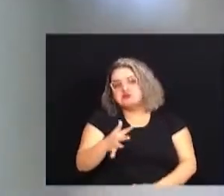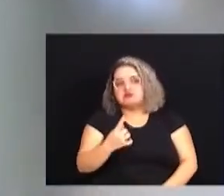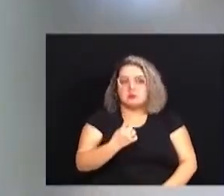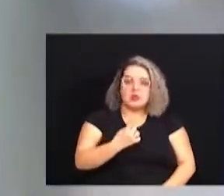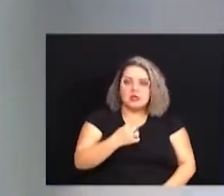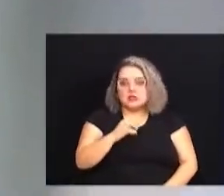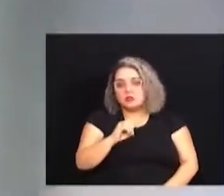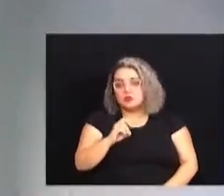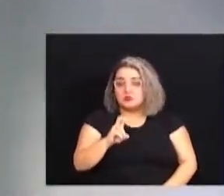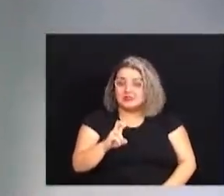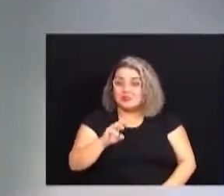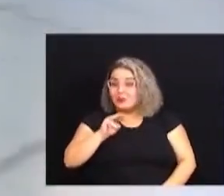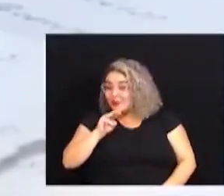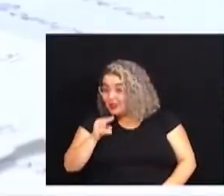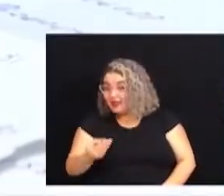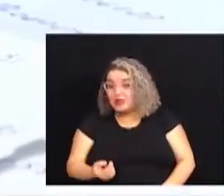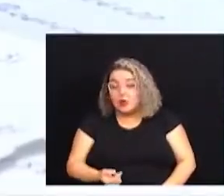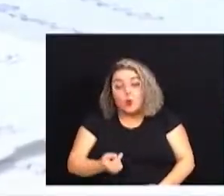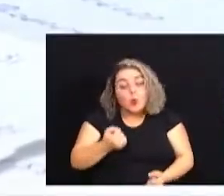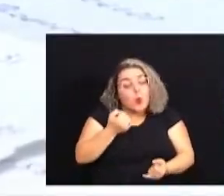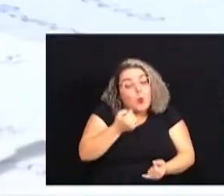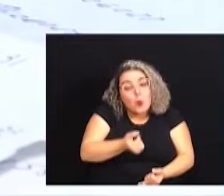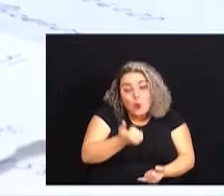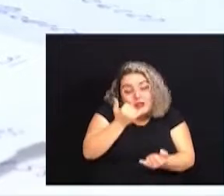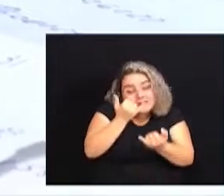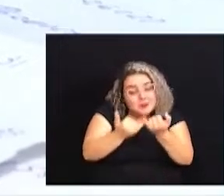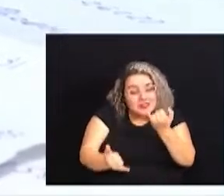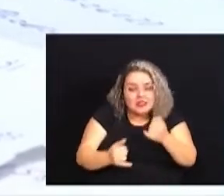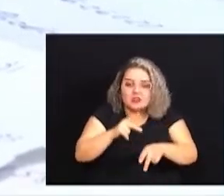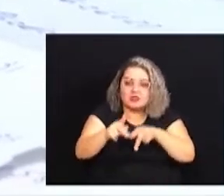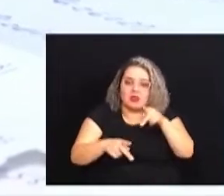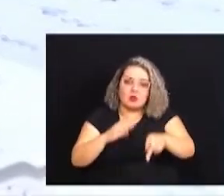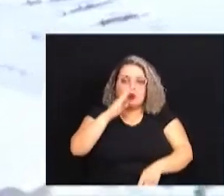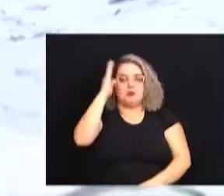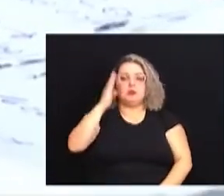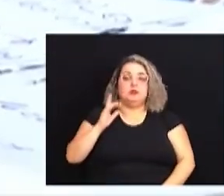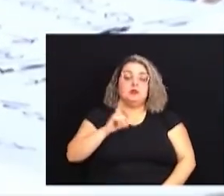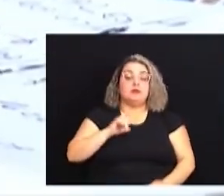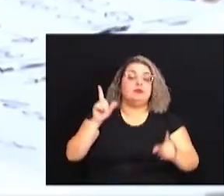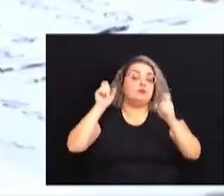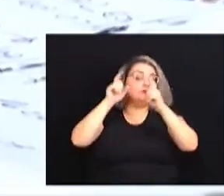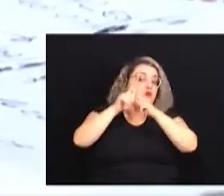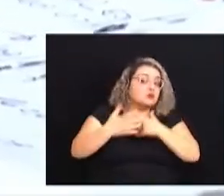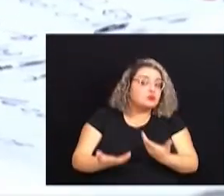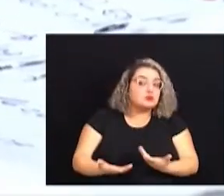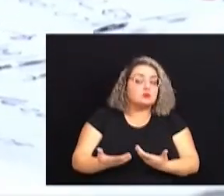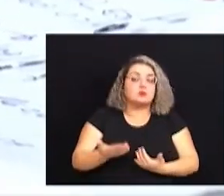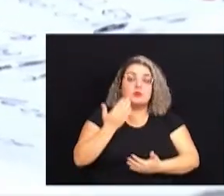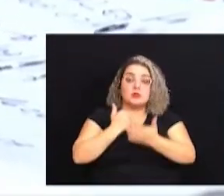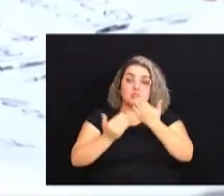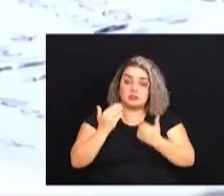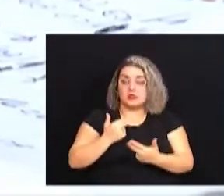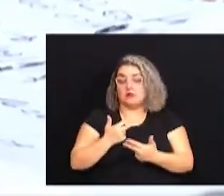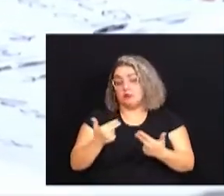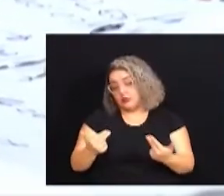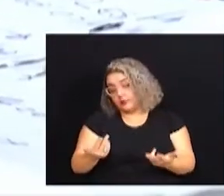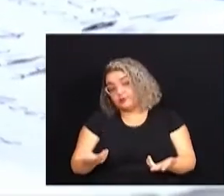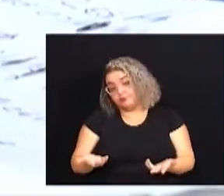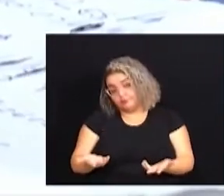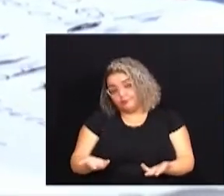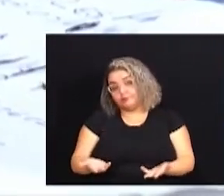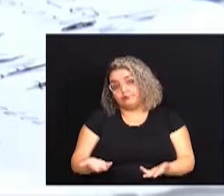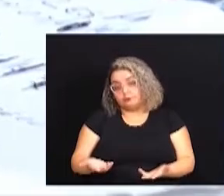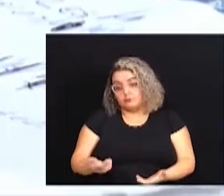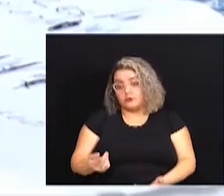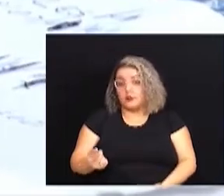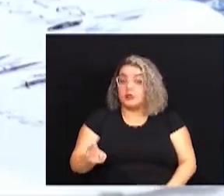menos 105 milhões, ou seja, quase a metade da população brasileira, teve dificuldade, por exemplo, para se alimentar. Então